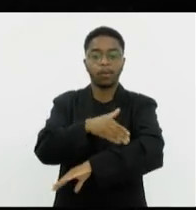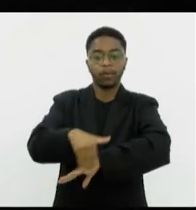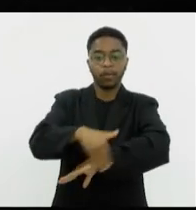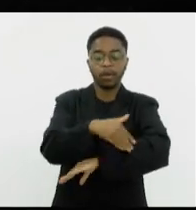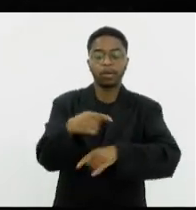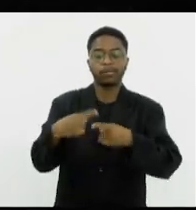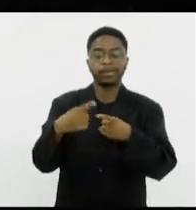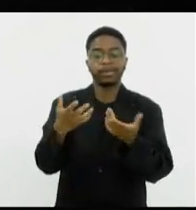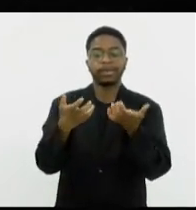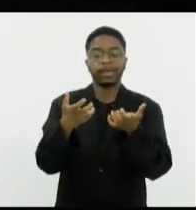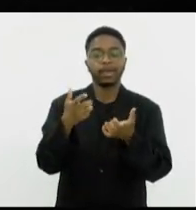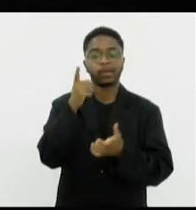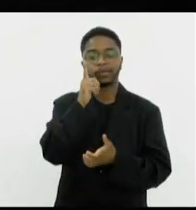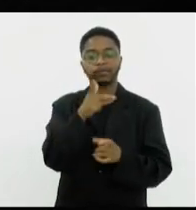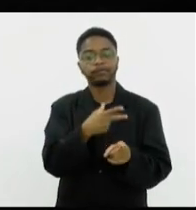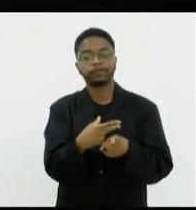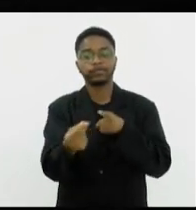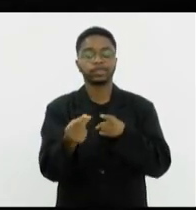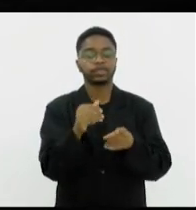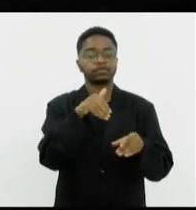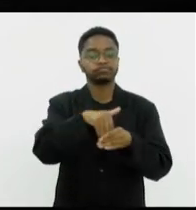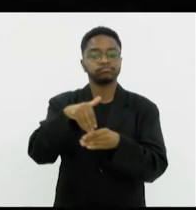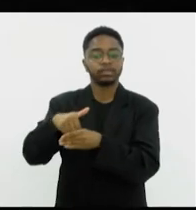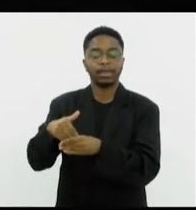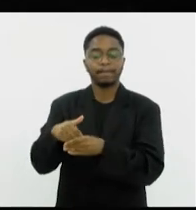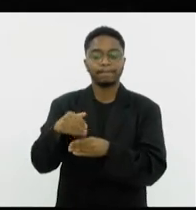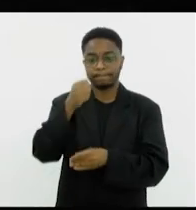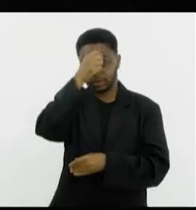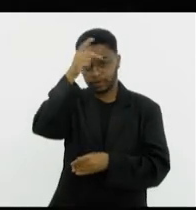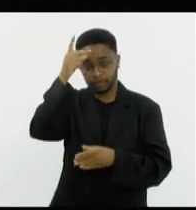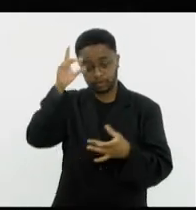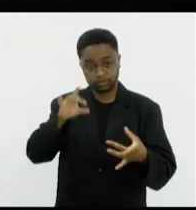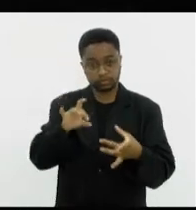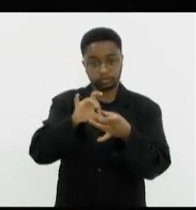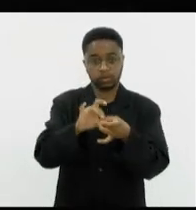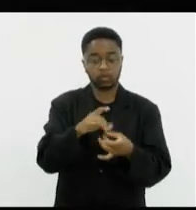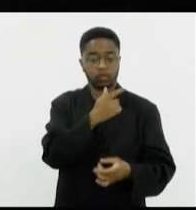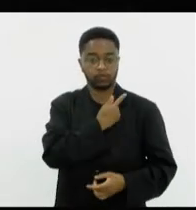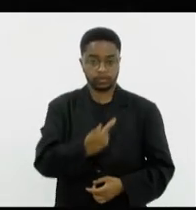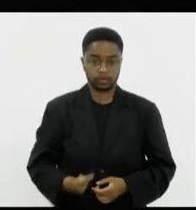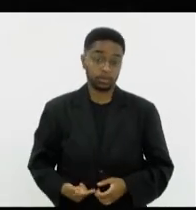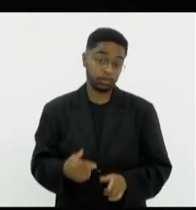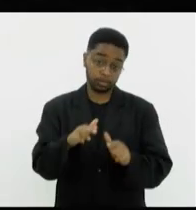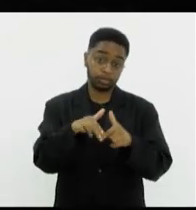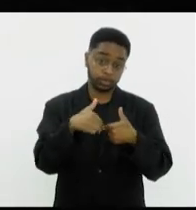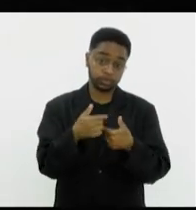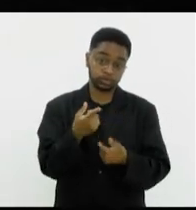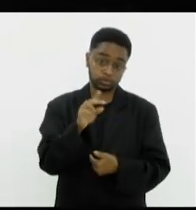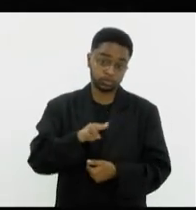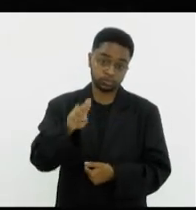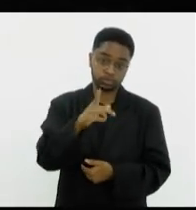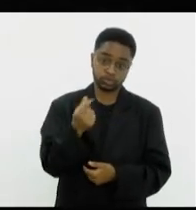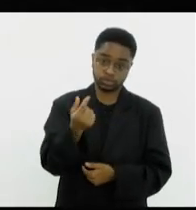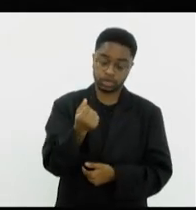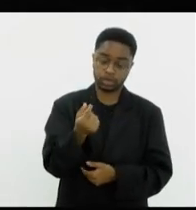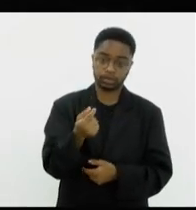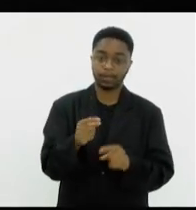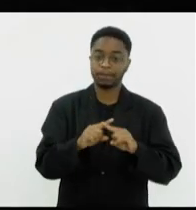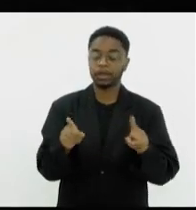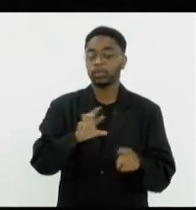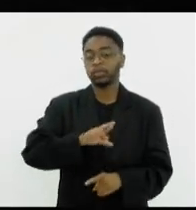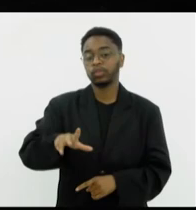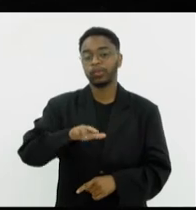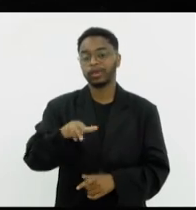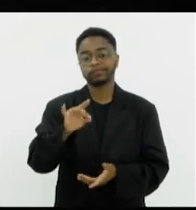a eleição de alguns prefeitos aliados do governador do Estado. Foi para isso que foi o dinheiro da SEDAI, e não para